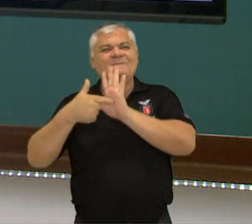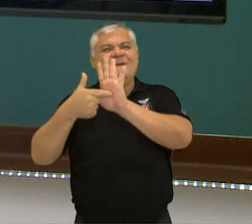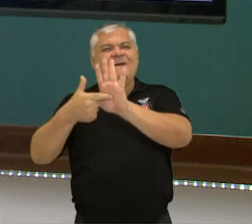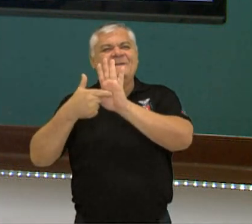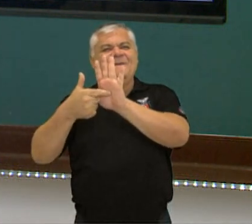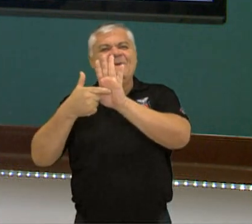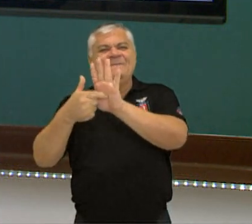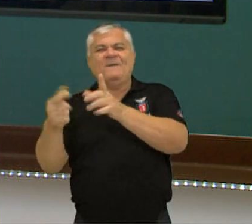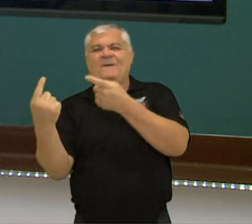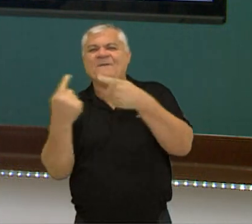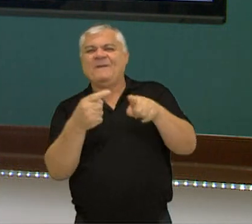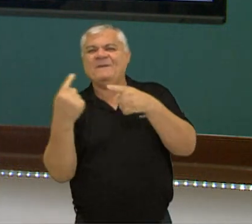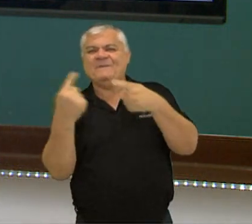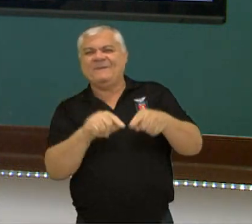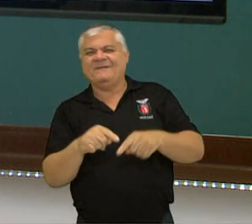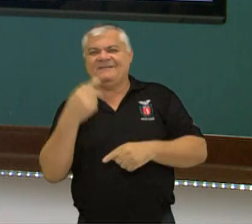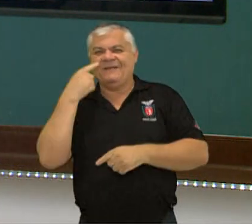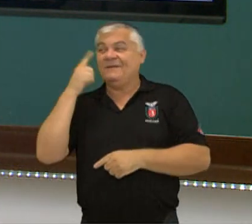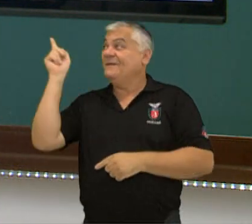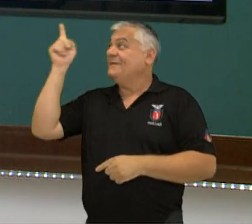guerra, deste confronto.